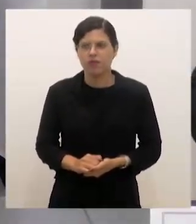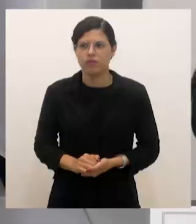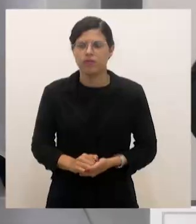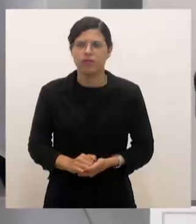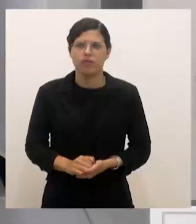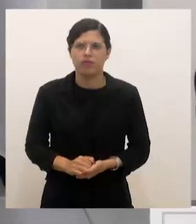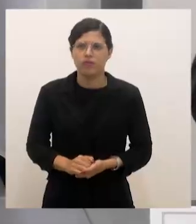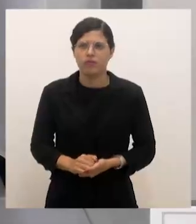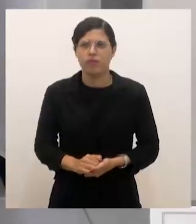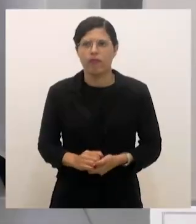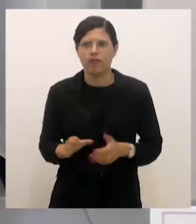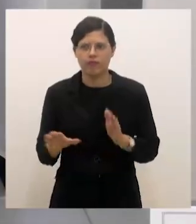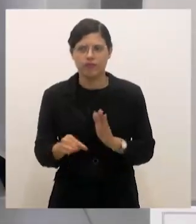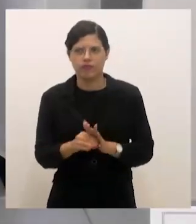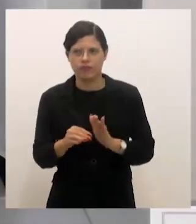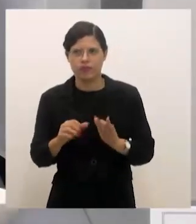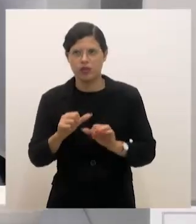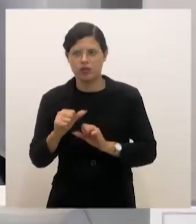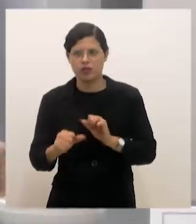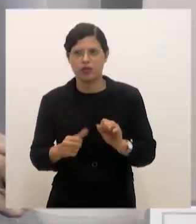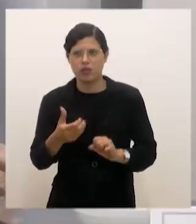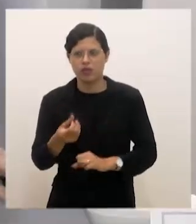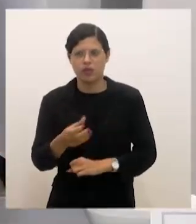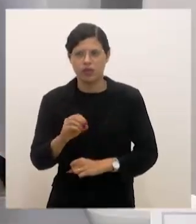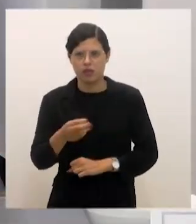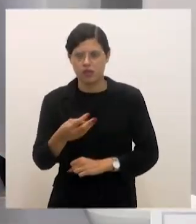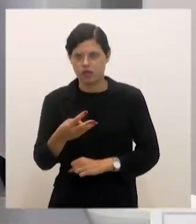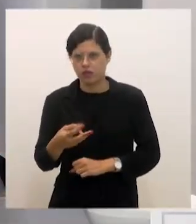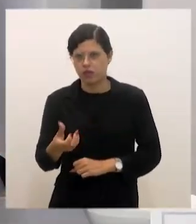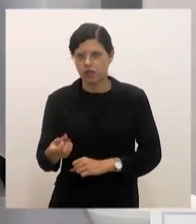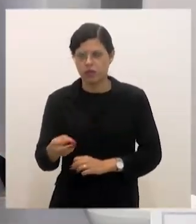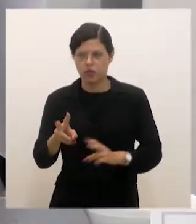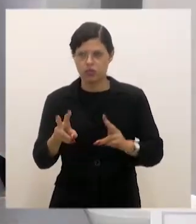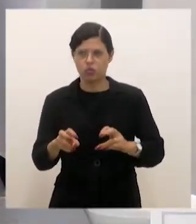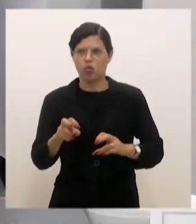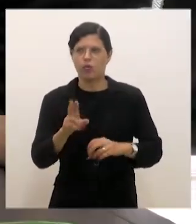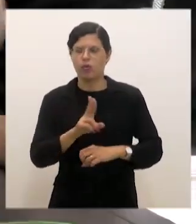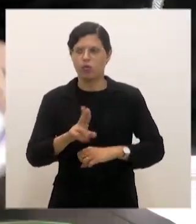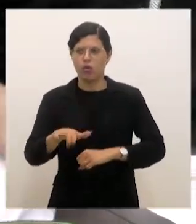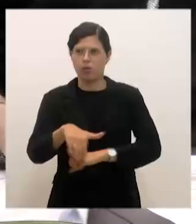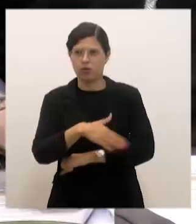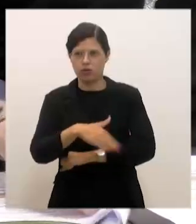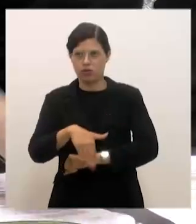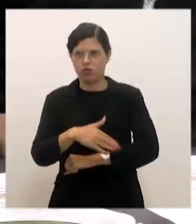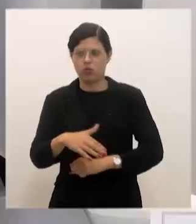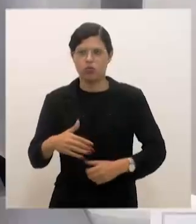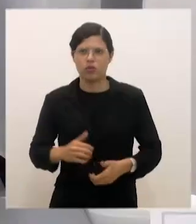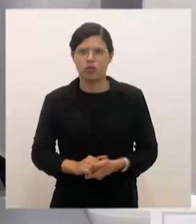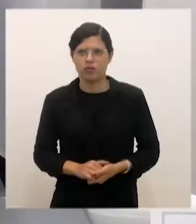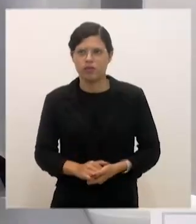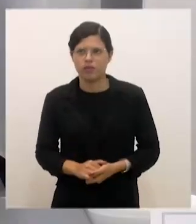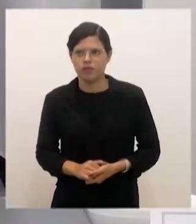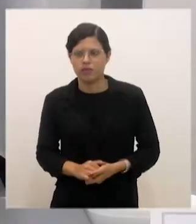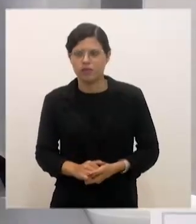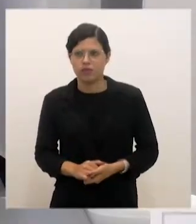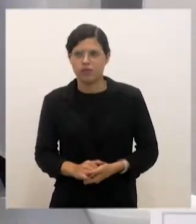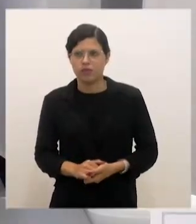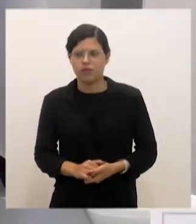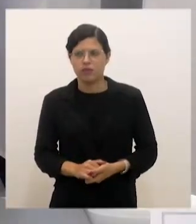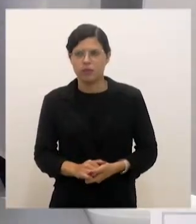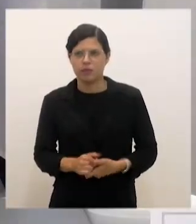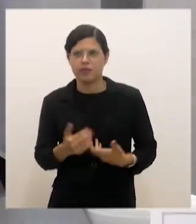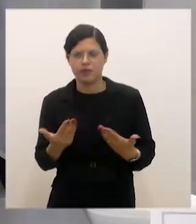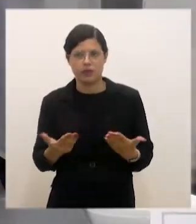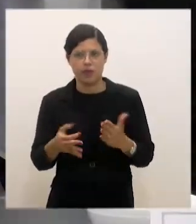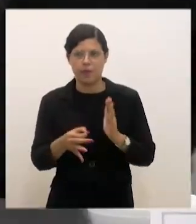isso população. tudo altera 6036, que dispõe sobre nomes, dados, as vias, etc. Concluindo por substitutivo. Então,